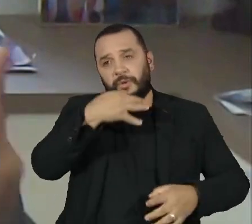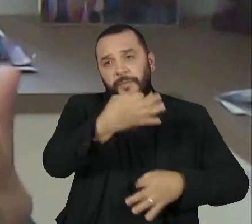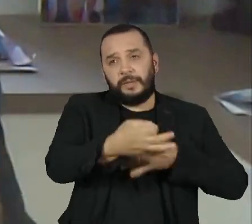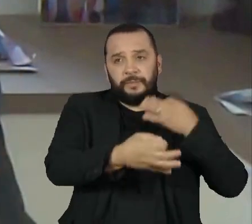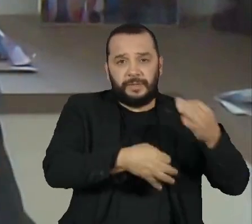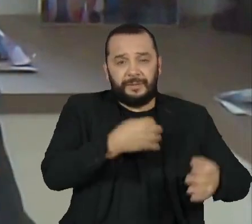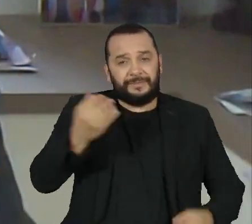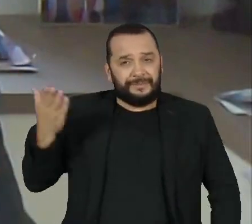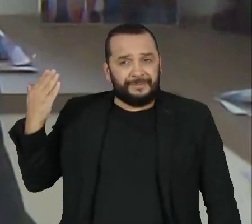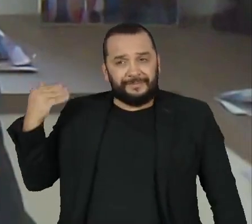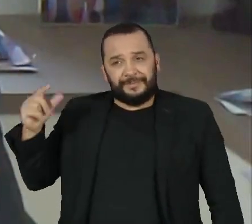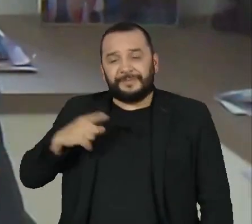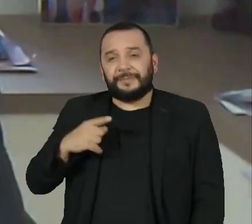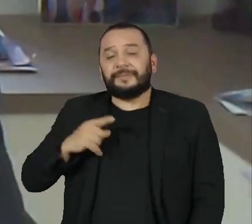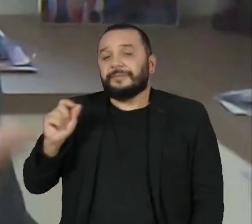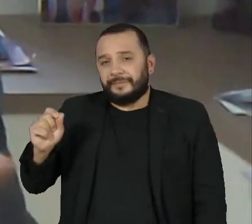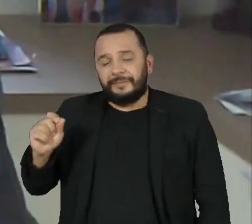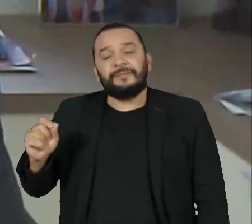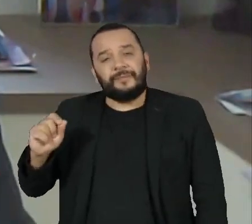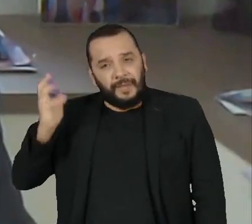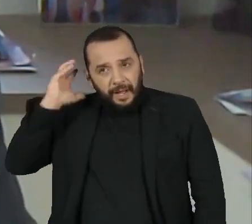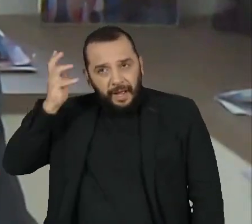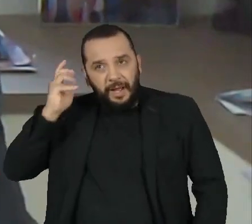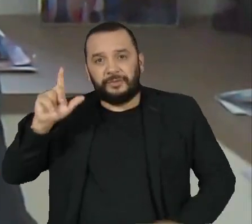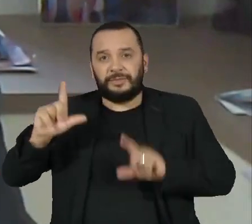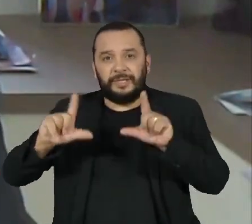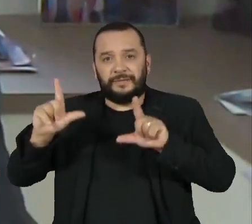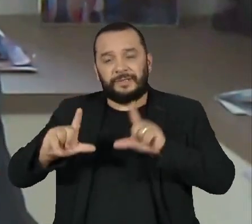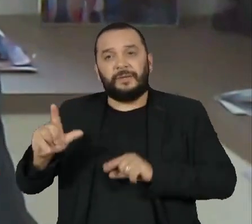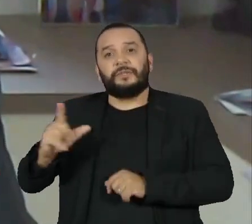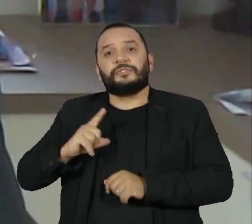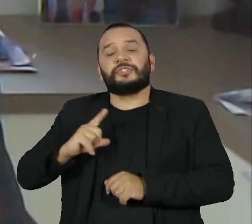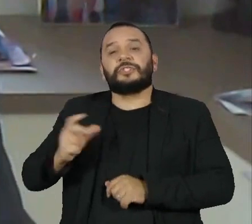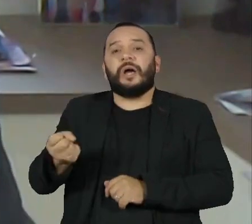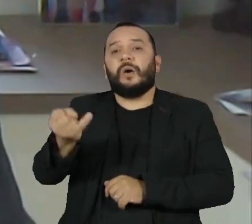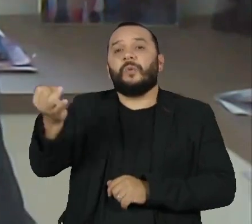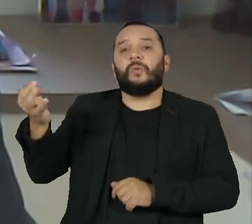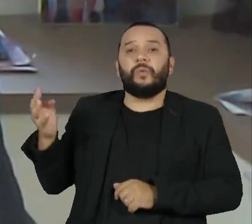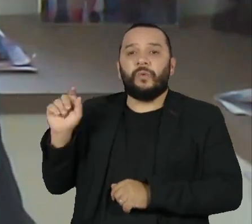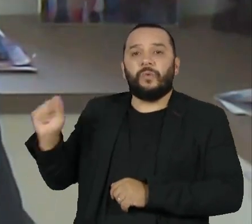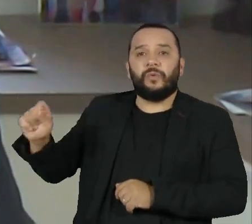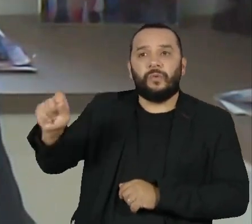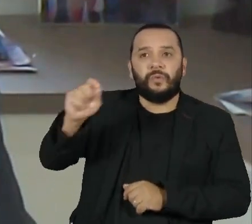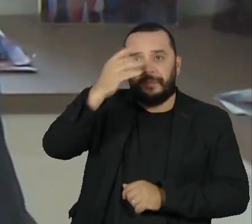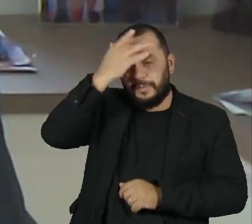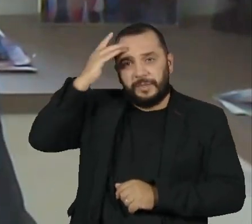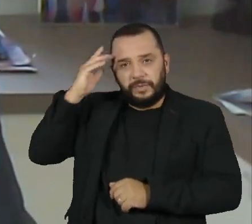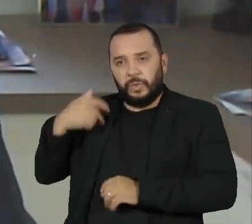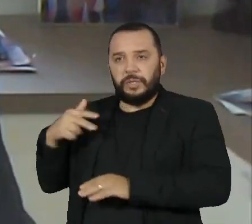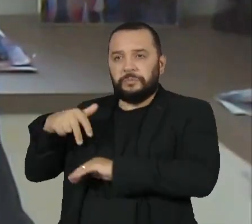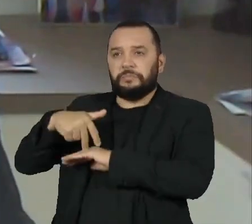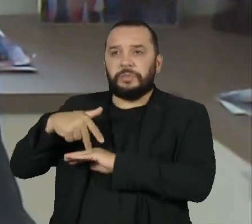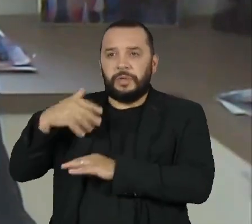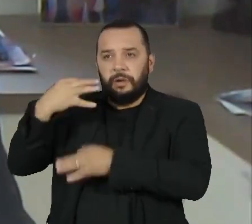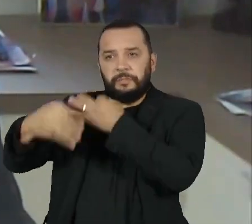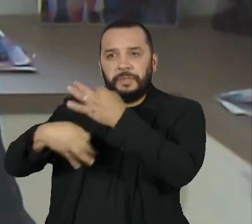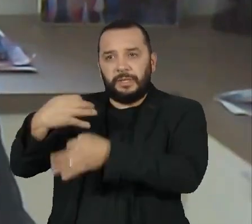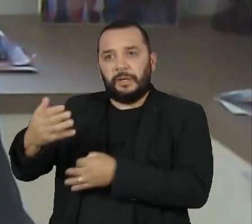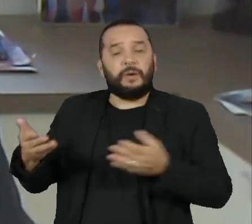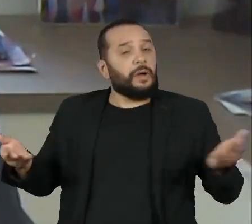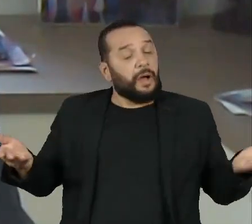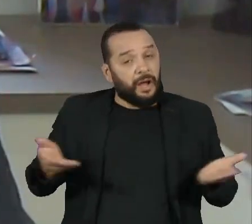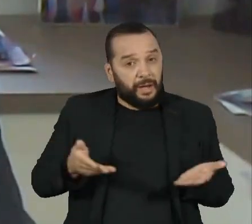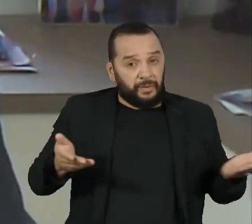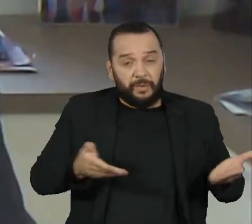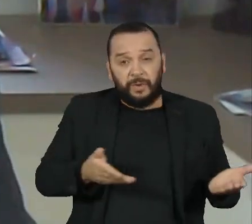anteriormente havia, basicamente, um segmento qualificado da sociedade que predominava, né,